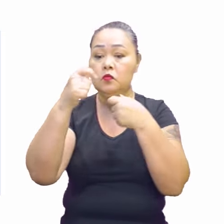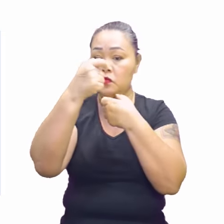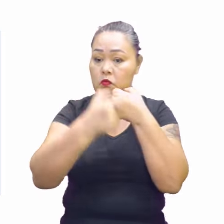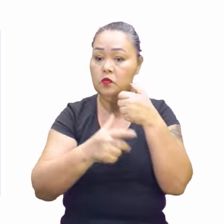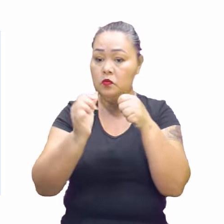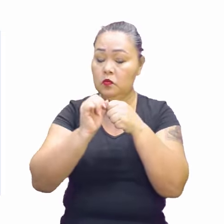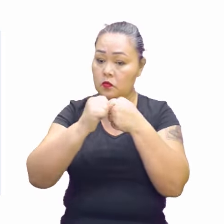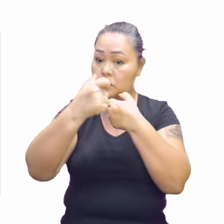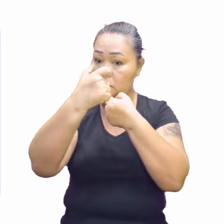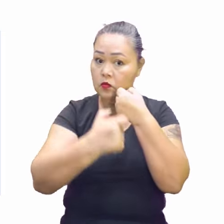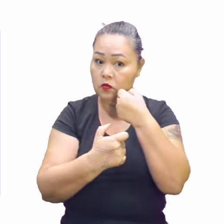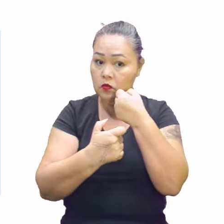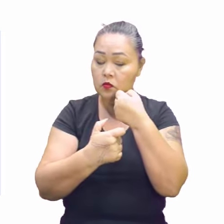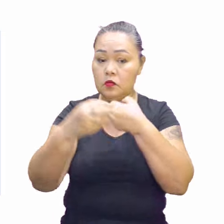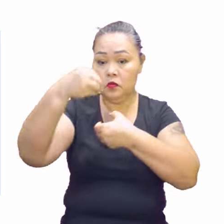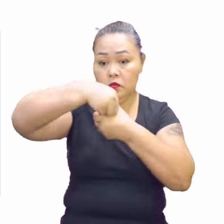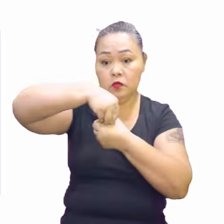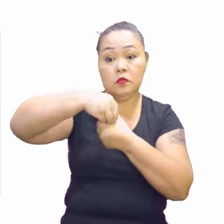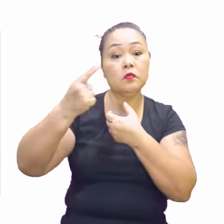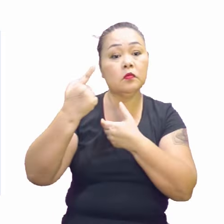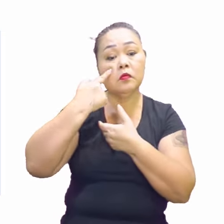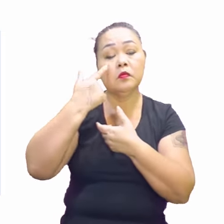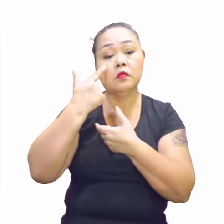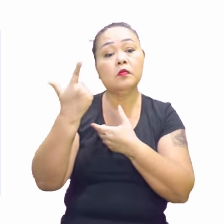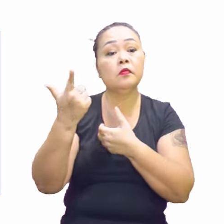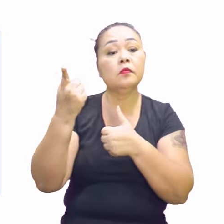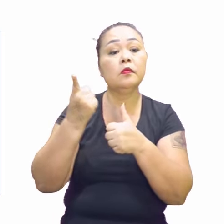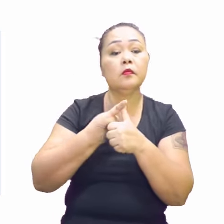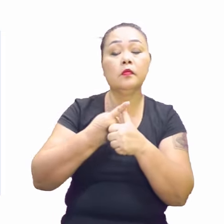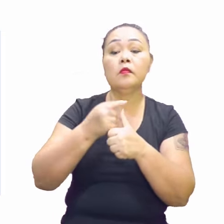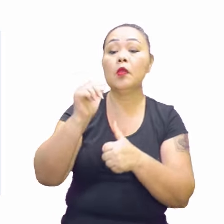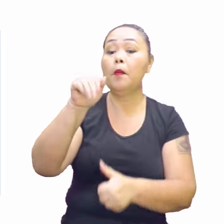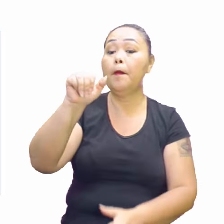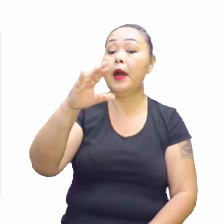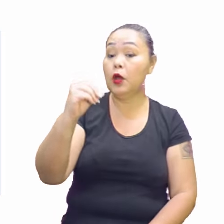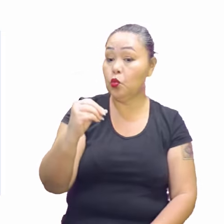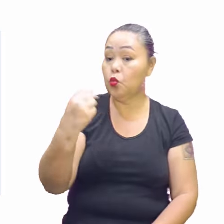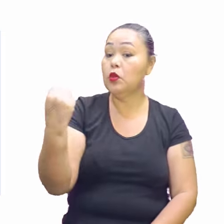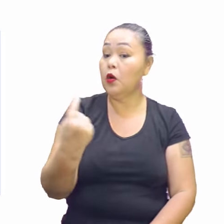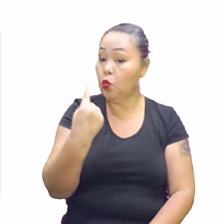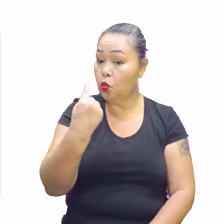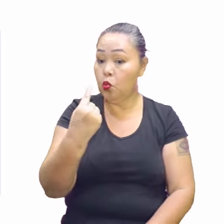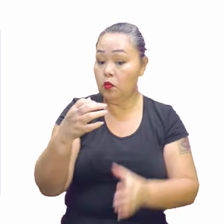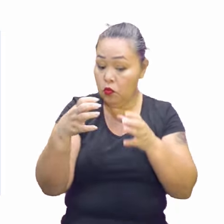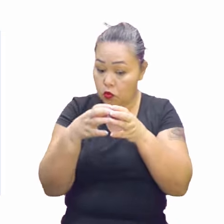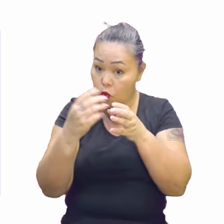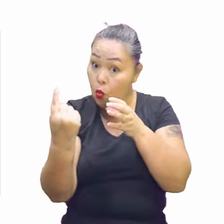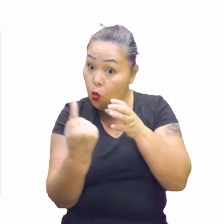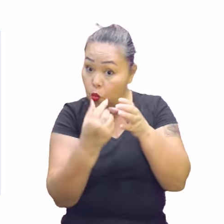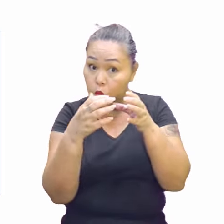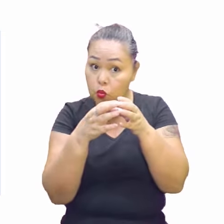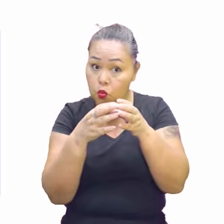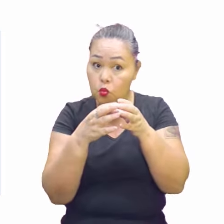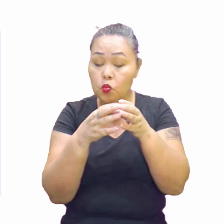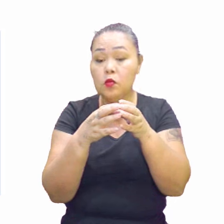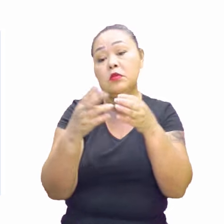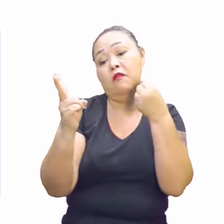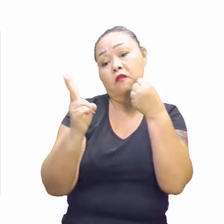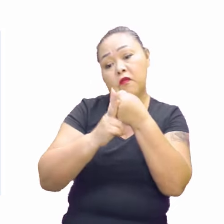com seu sujeito, com o núcleo. Você vai observar, como na primeira, tá bando, tá no singular, então o verbo ficou